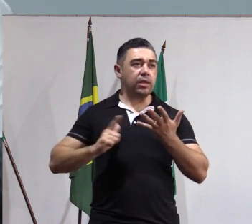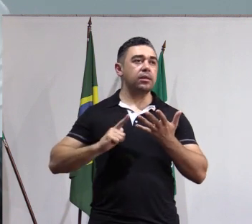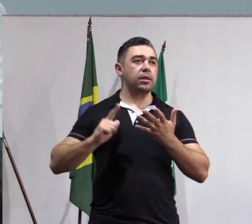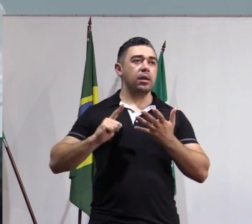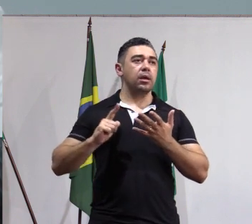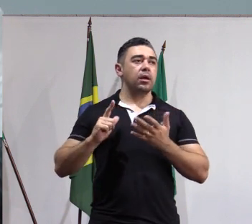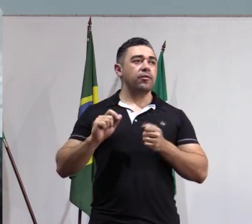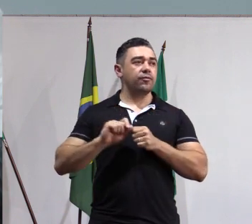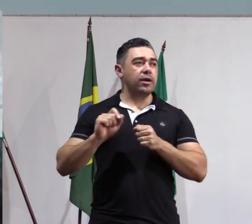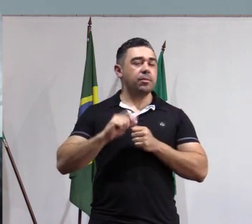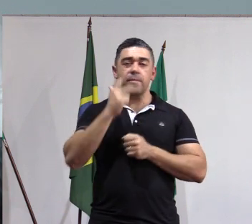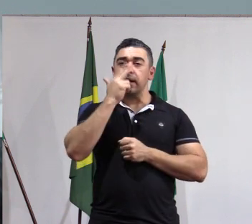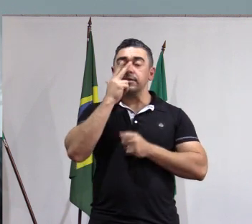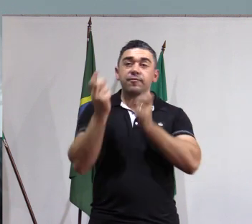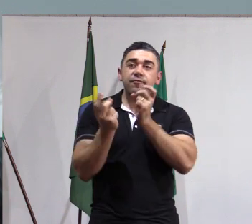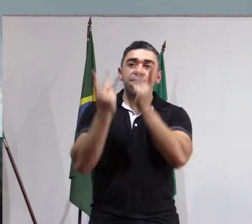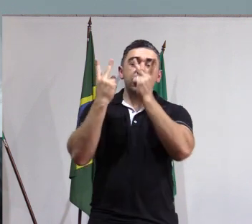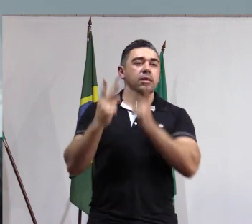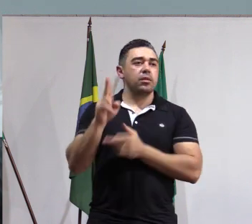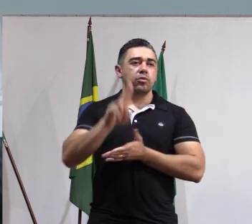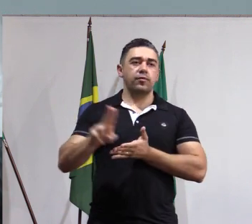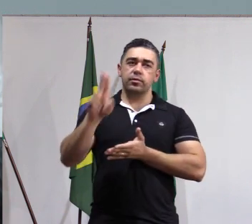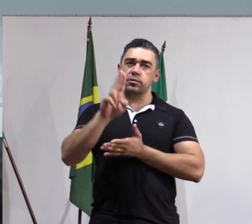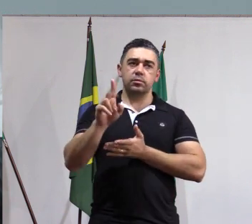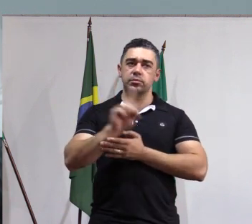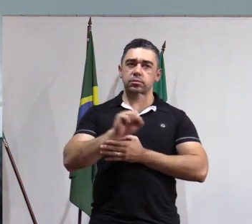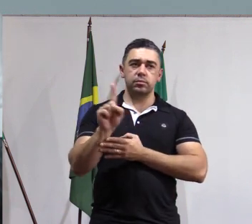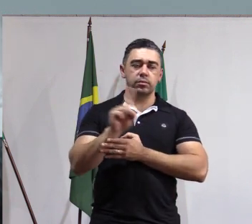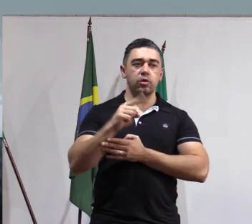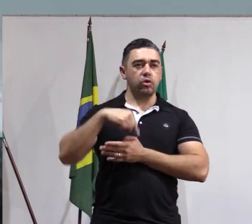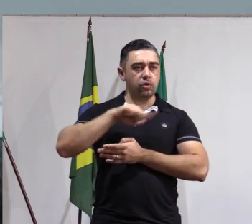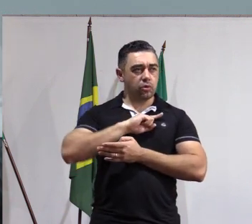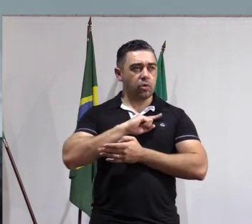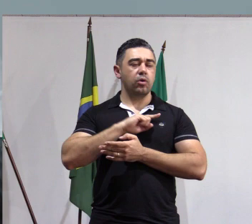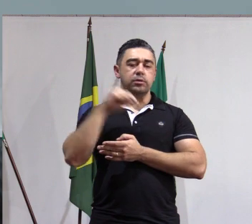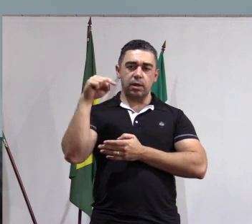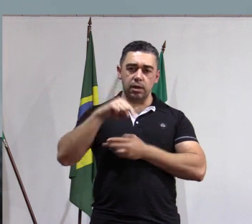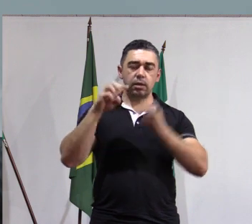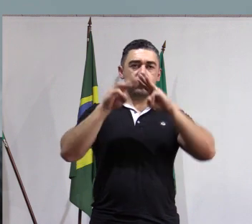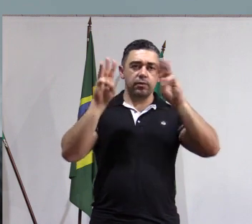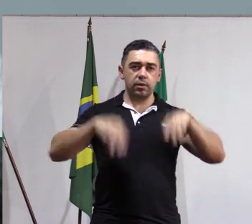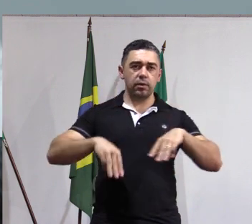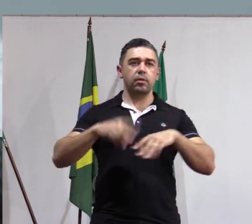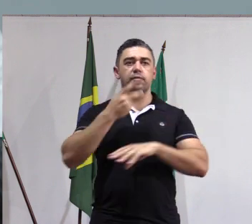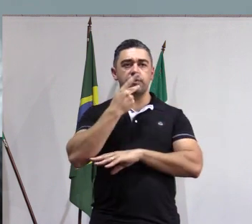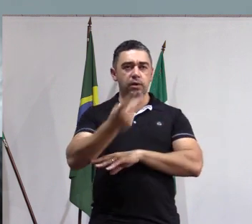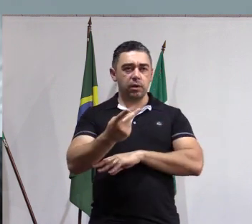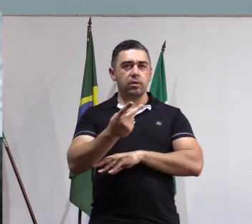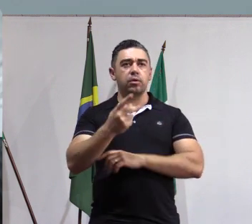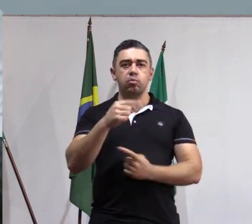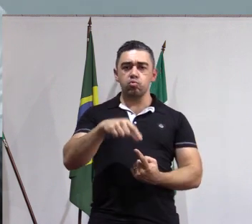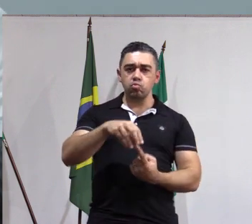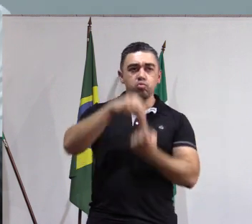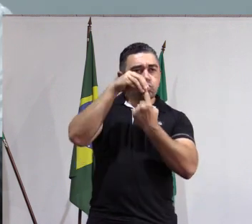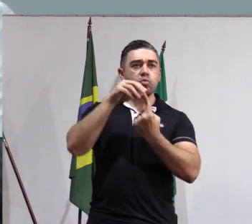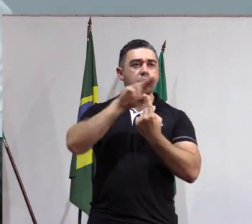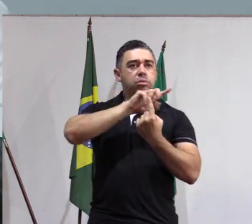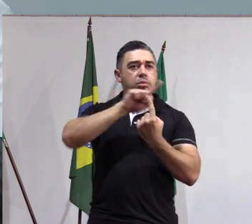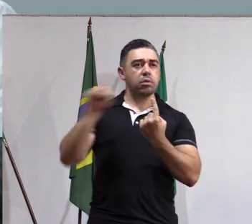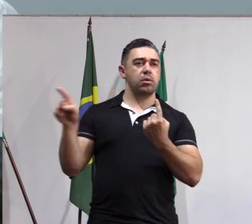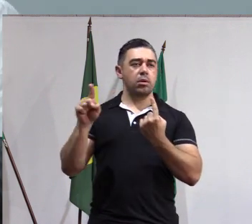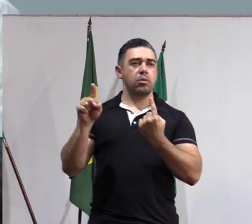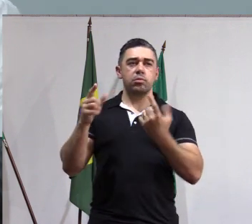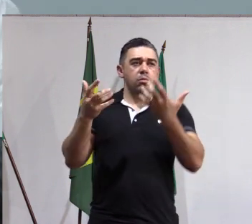a privatização como única alternativa. Nós, estudantes da Universidade Federal do Paraná, dizemos um uníssono não ao